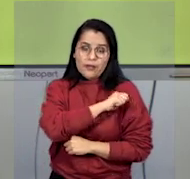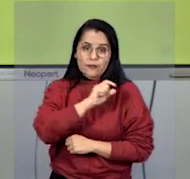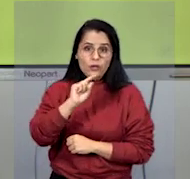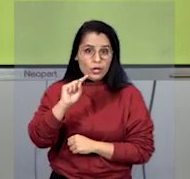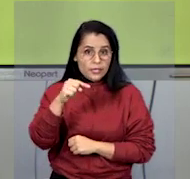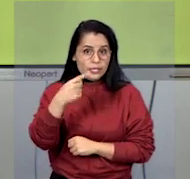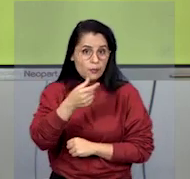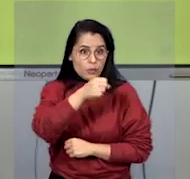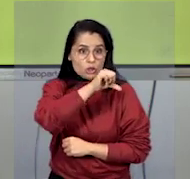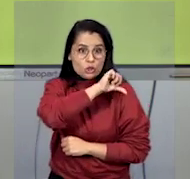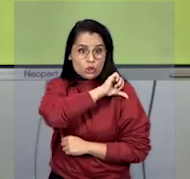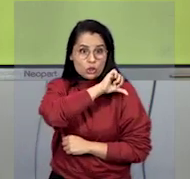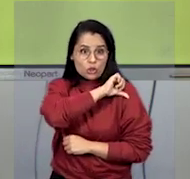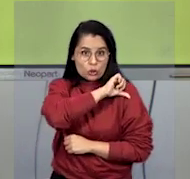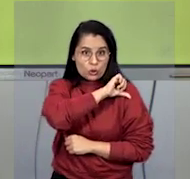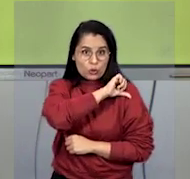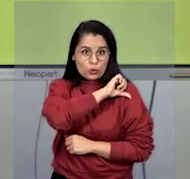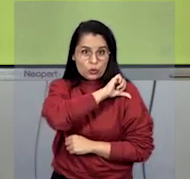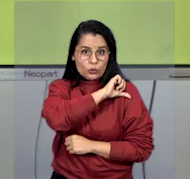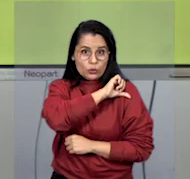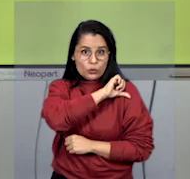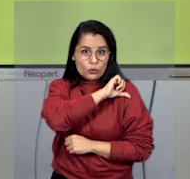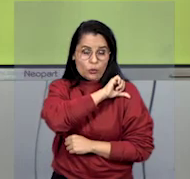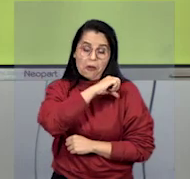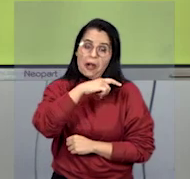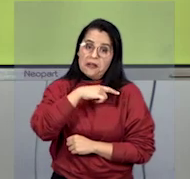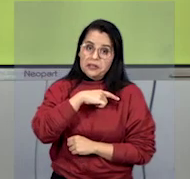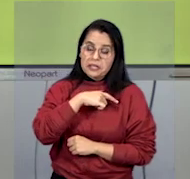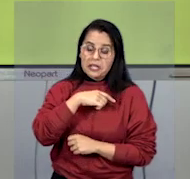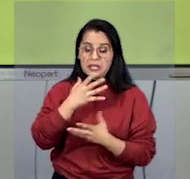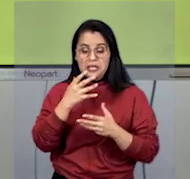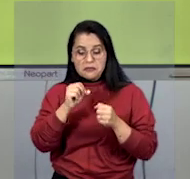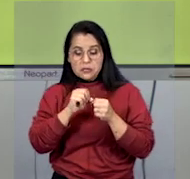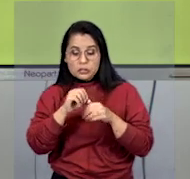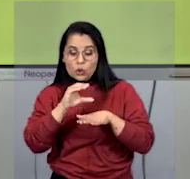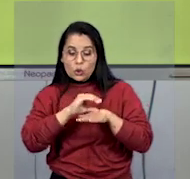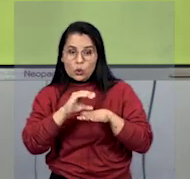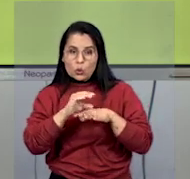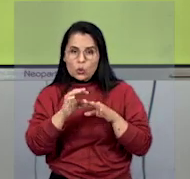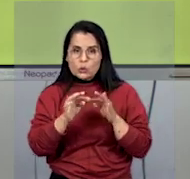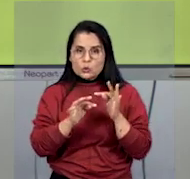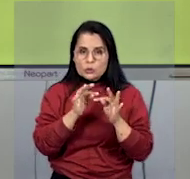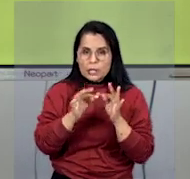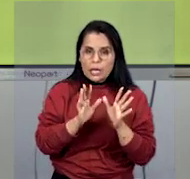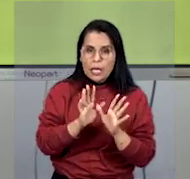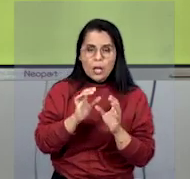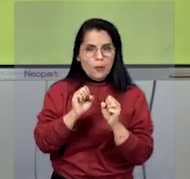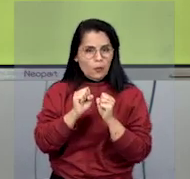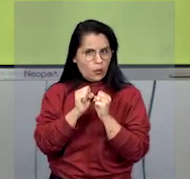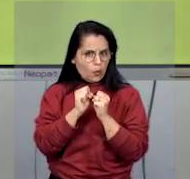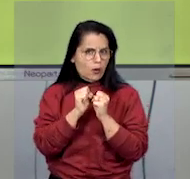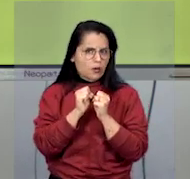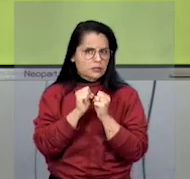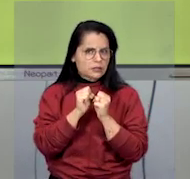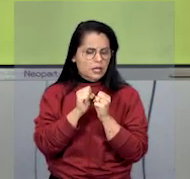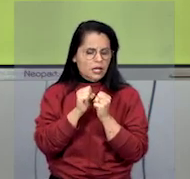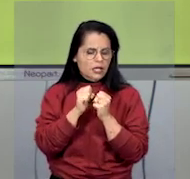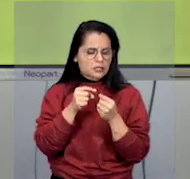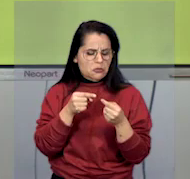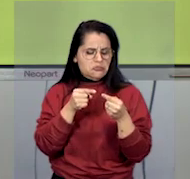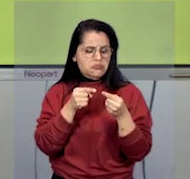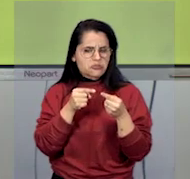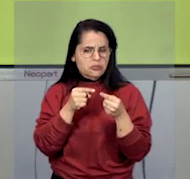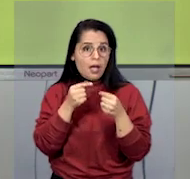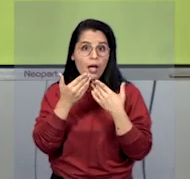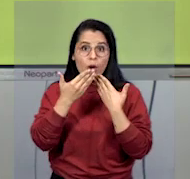vem é 9º ano, e depois alguns vão querer fazer um curso técnico. Pode ser que você se depare com